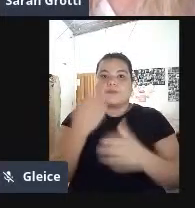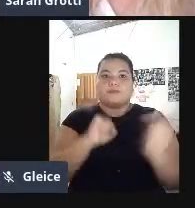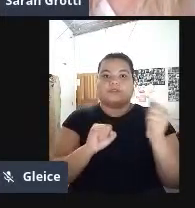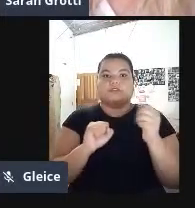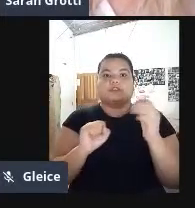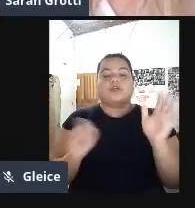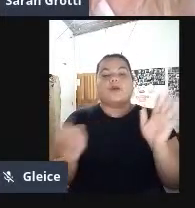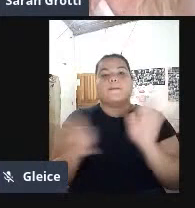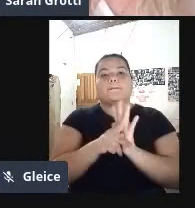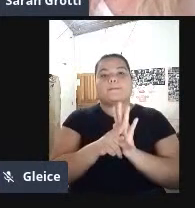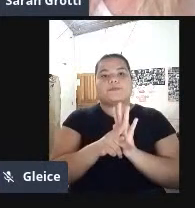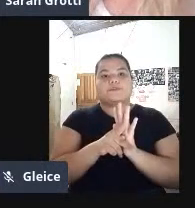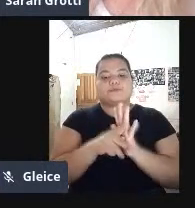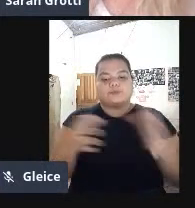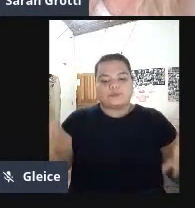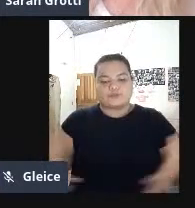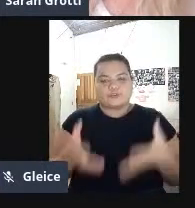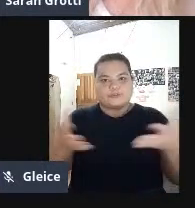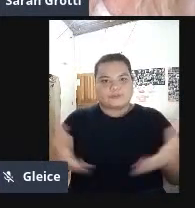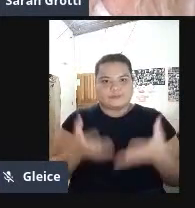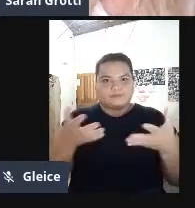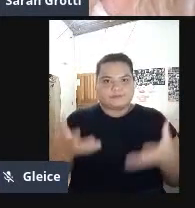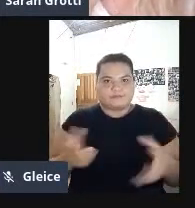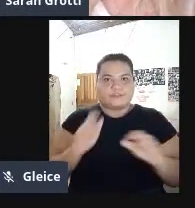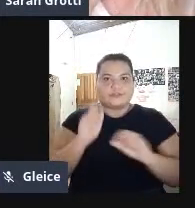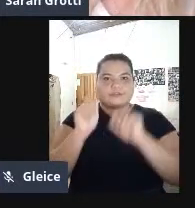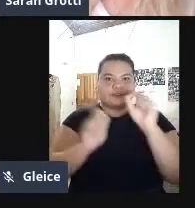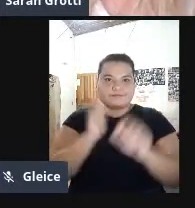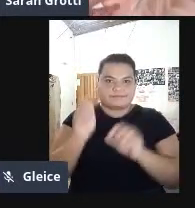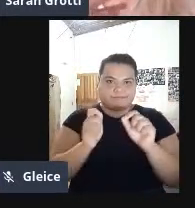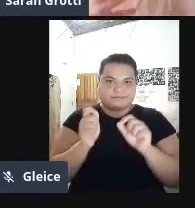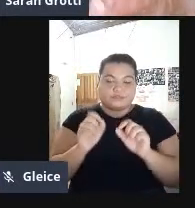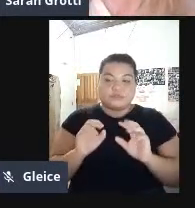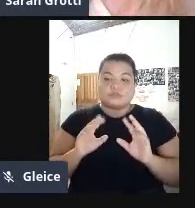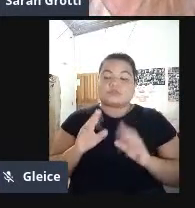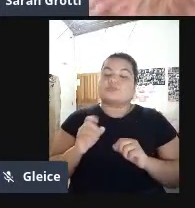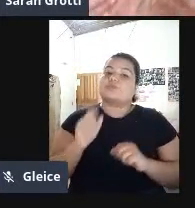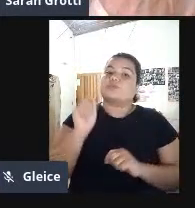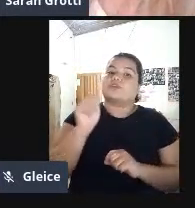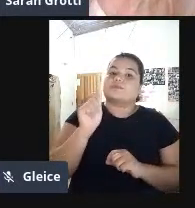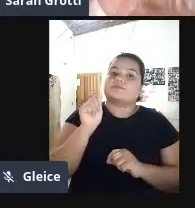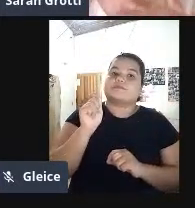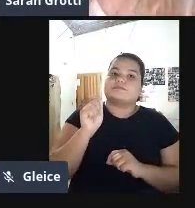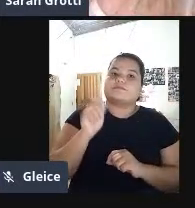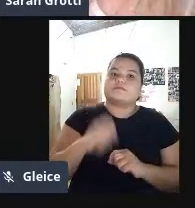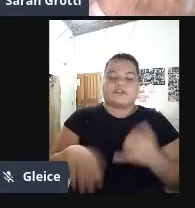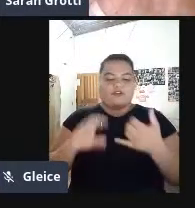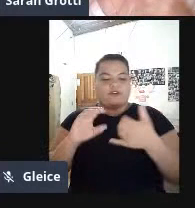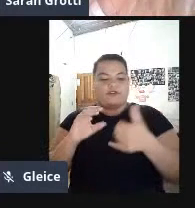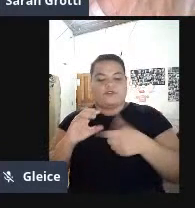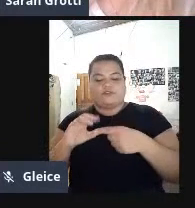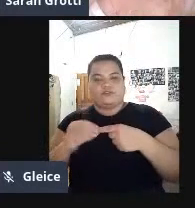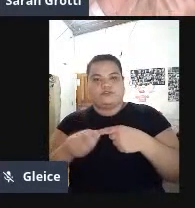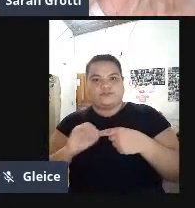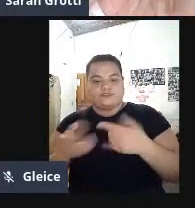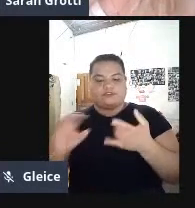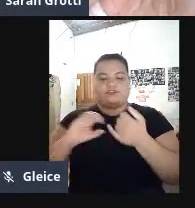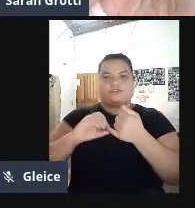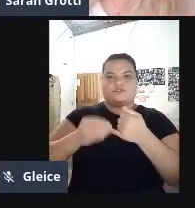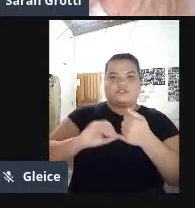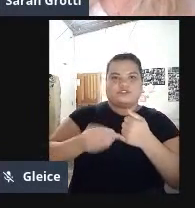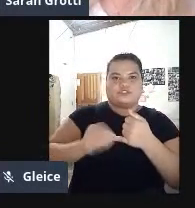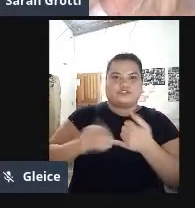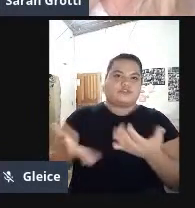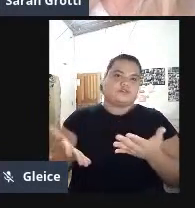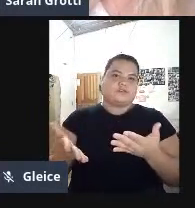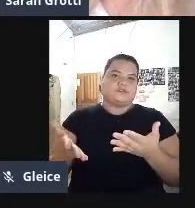fontes para o indivíduo vegetariano. Origem vegetal são eles: feijão, soja, lentilha, ervilha, grão de